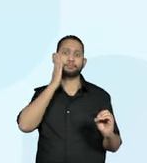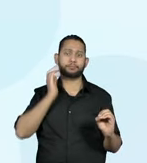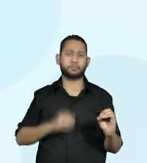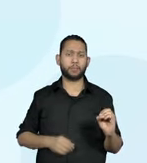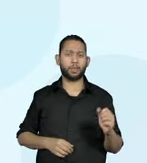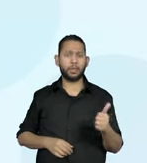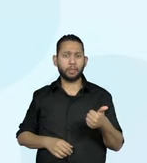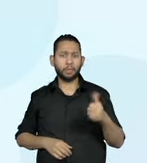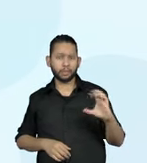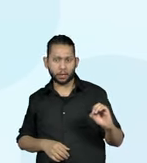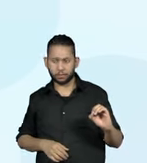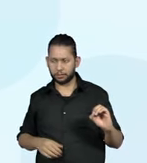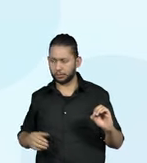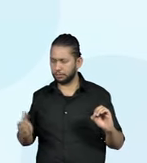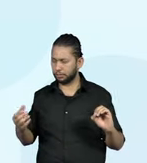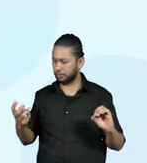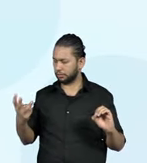50 quadrinhos.